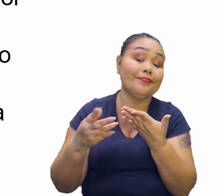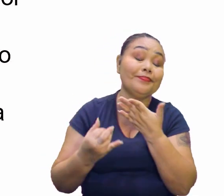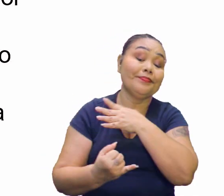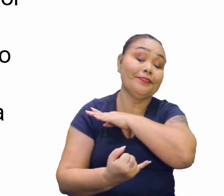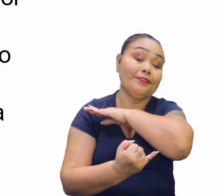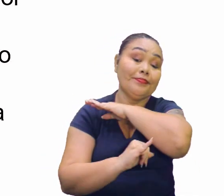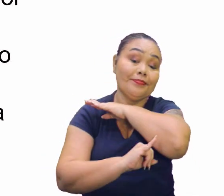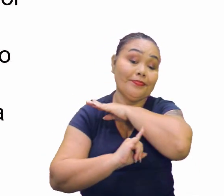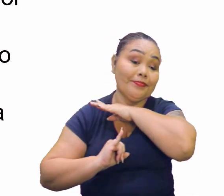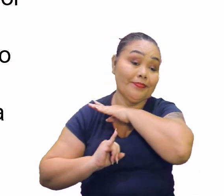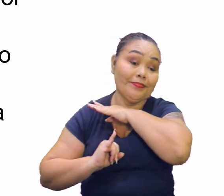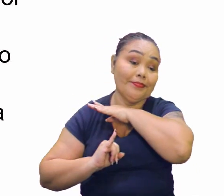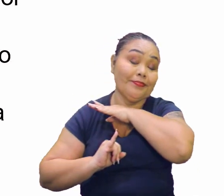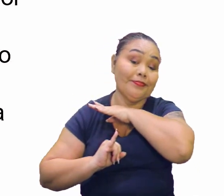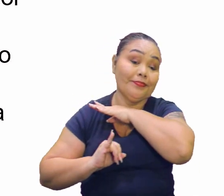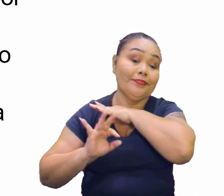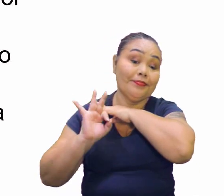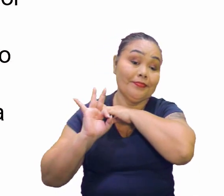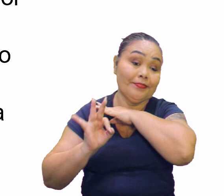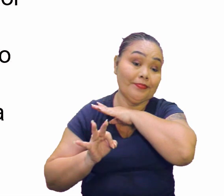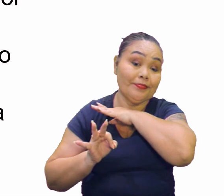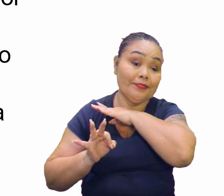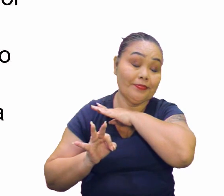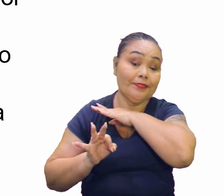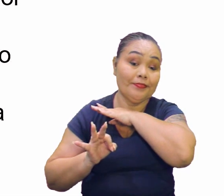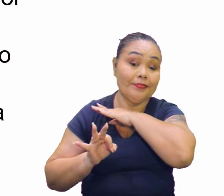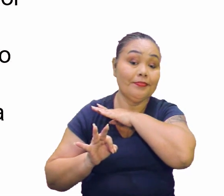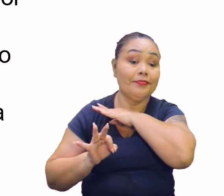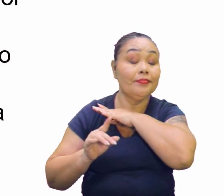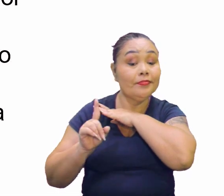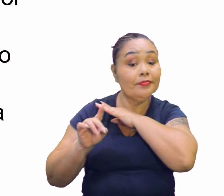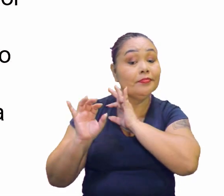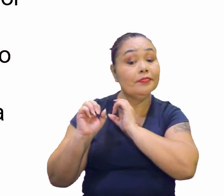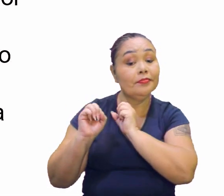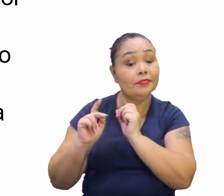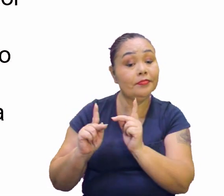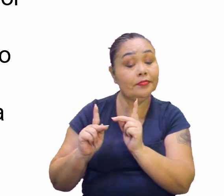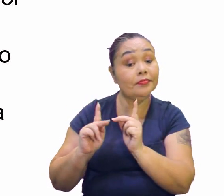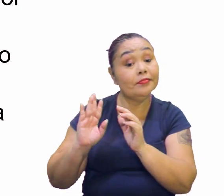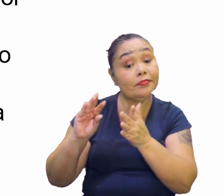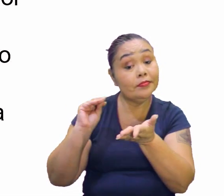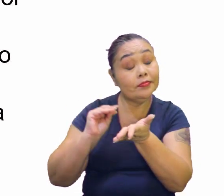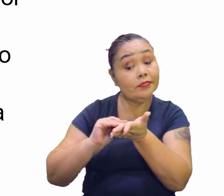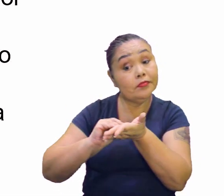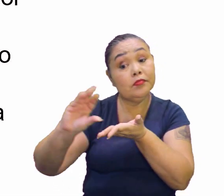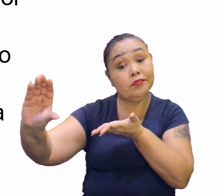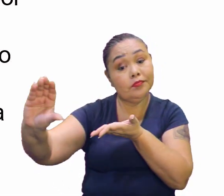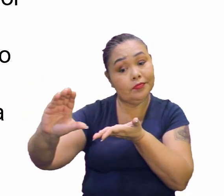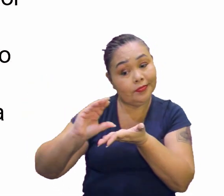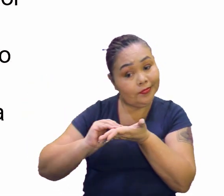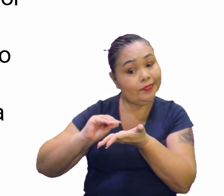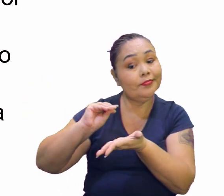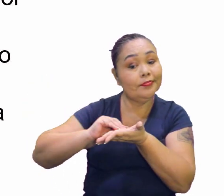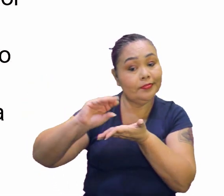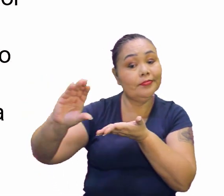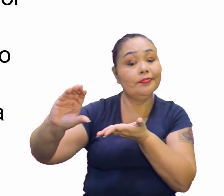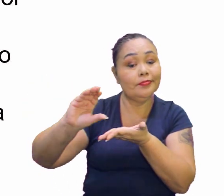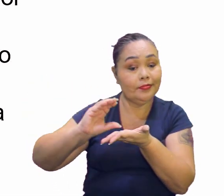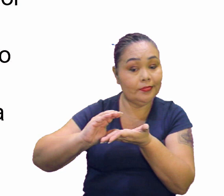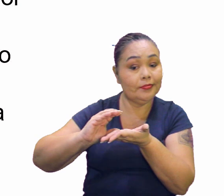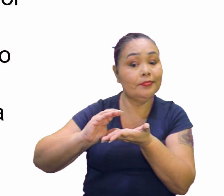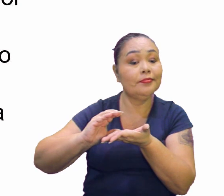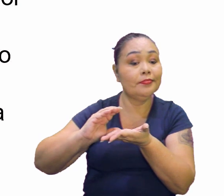tem infraestrutura adequada e econômica, ok? Além da falta de investimento. Geralmente,